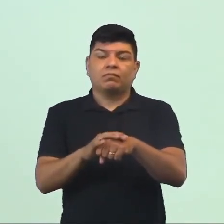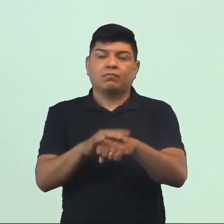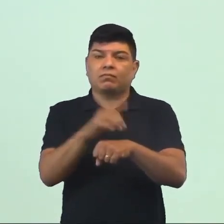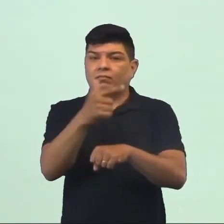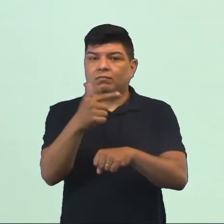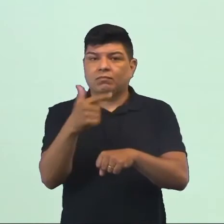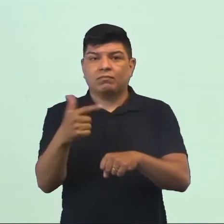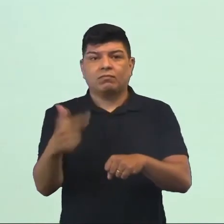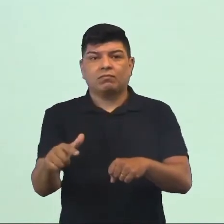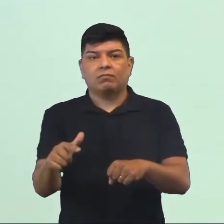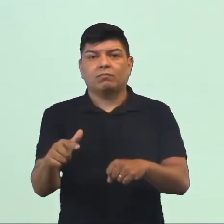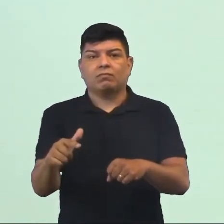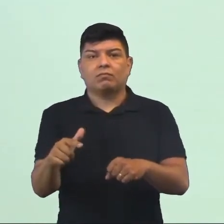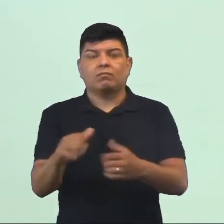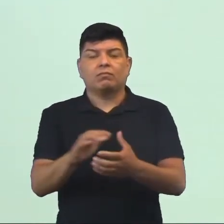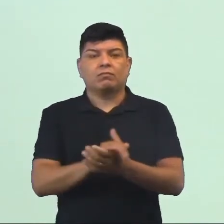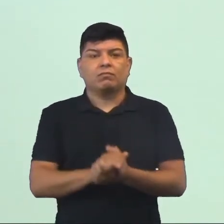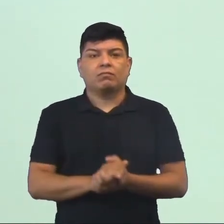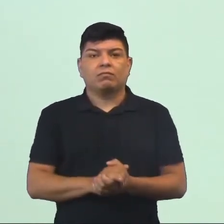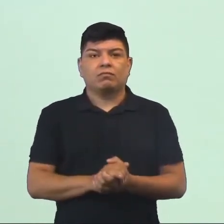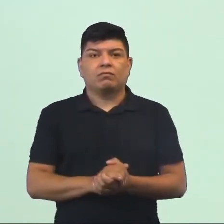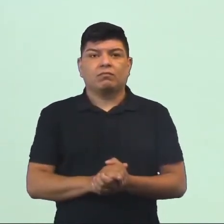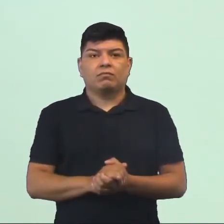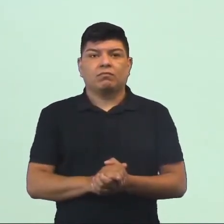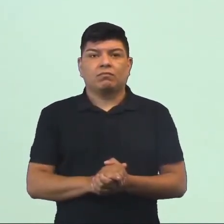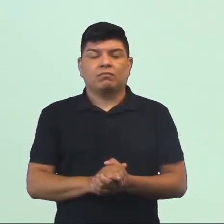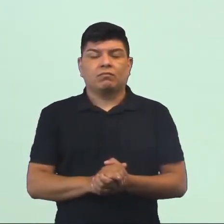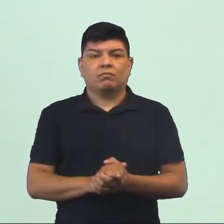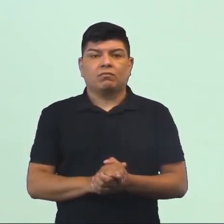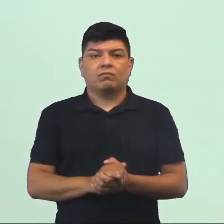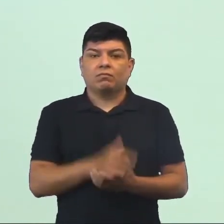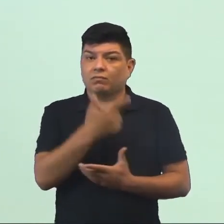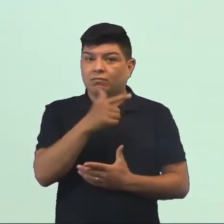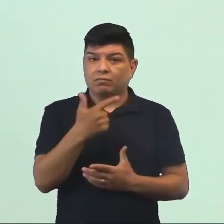não houvesse nenhuma resma, né,